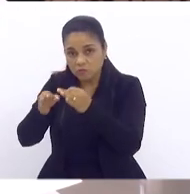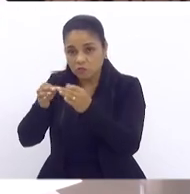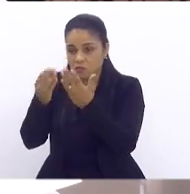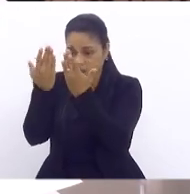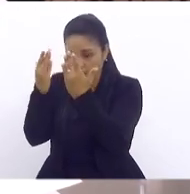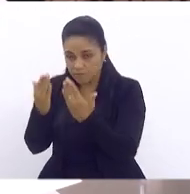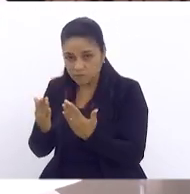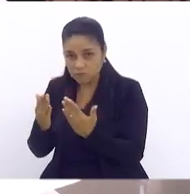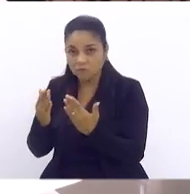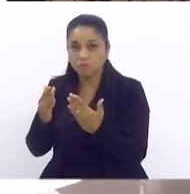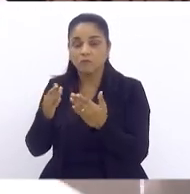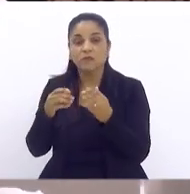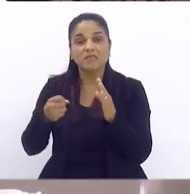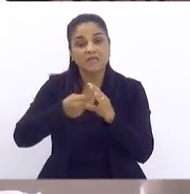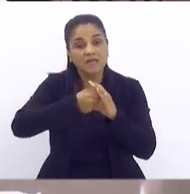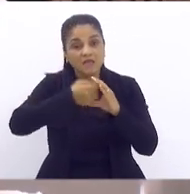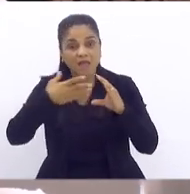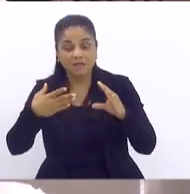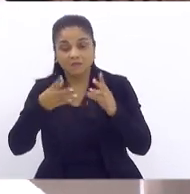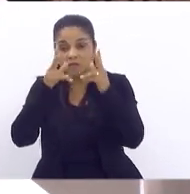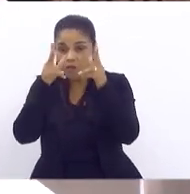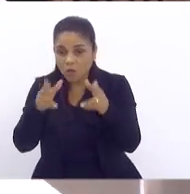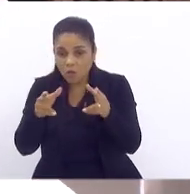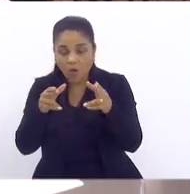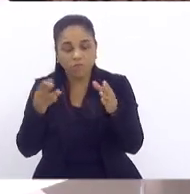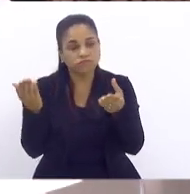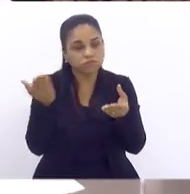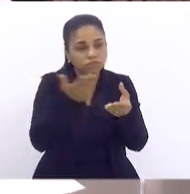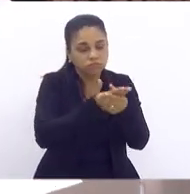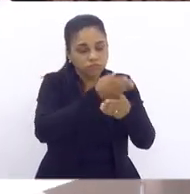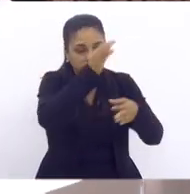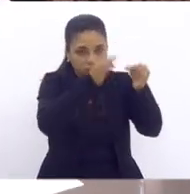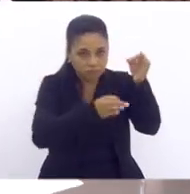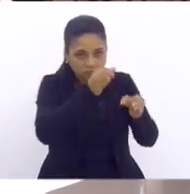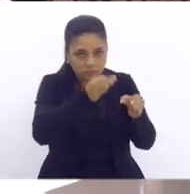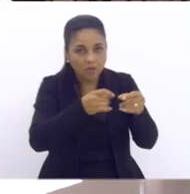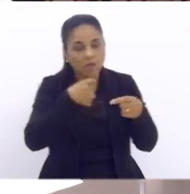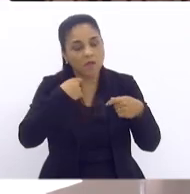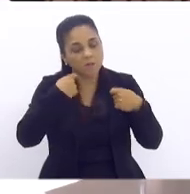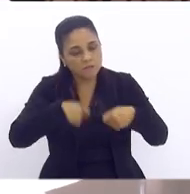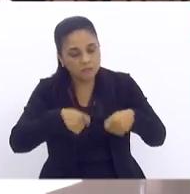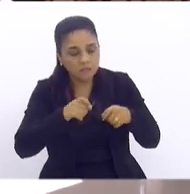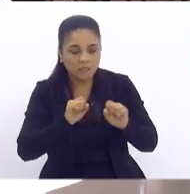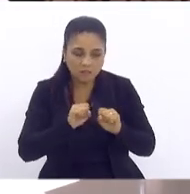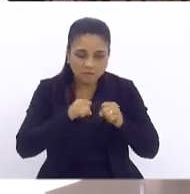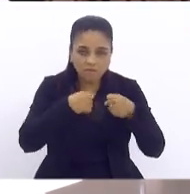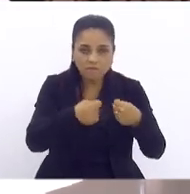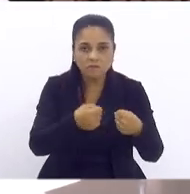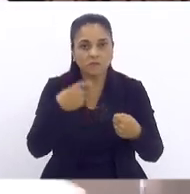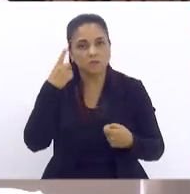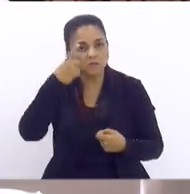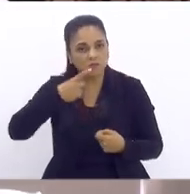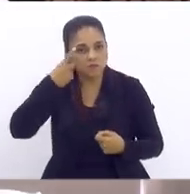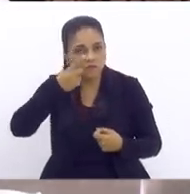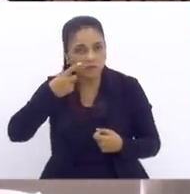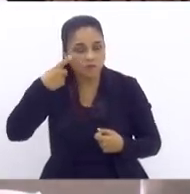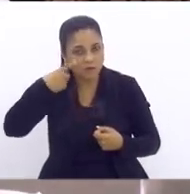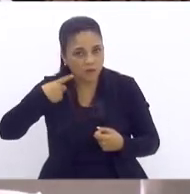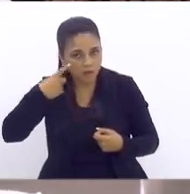ele tem características semelhantes a um processo judicial, ampla defesa, contraditória, a pessoa precisa estar defendida por advogado.